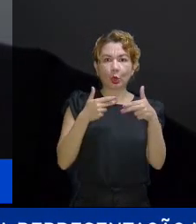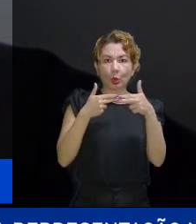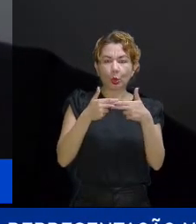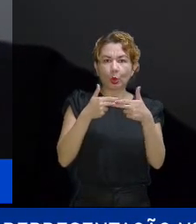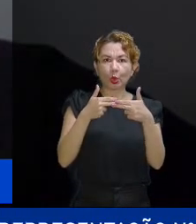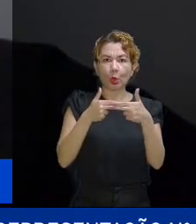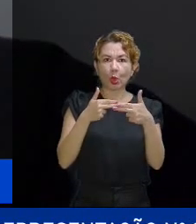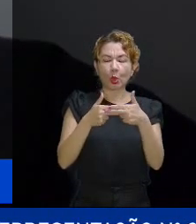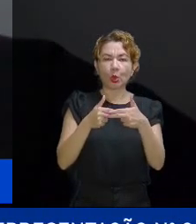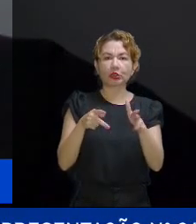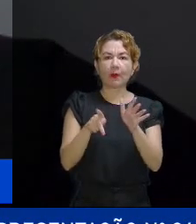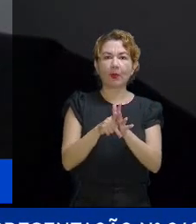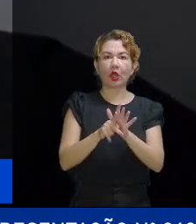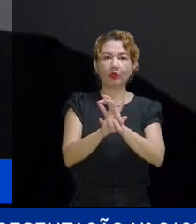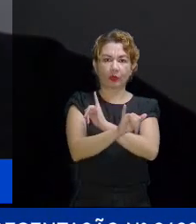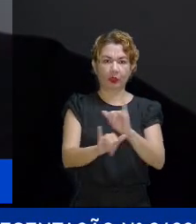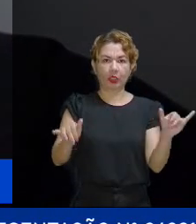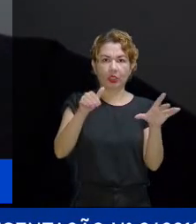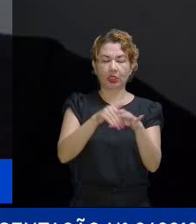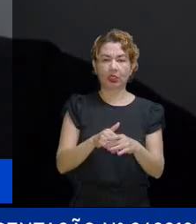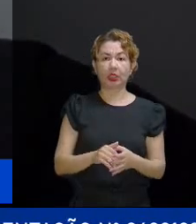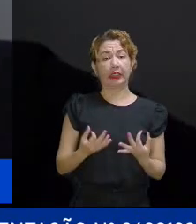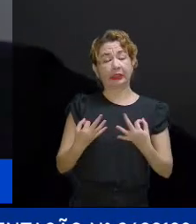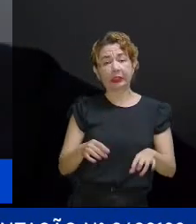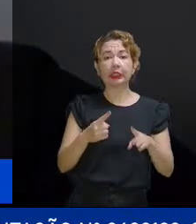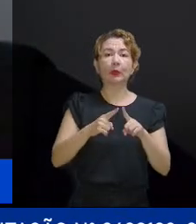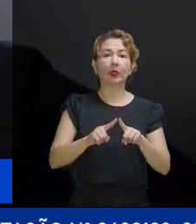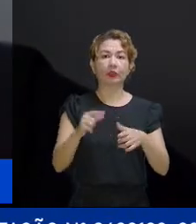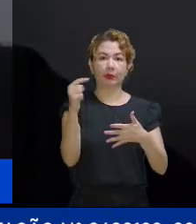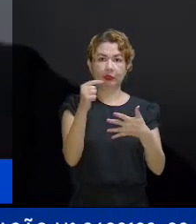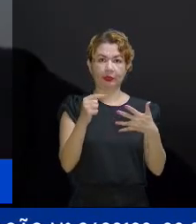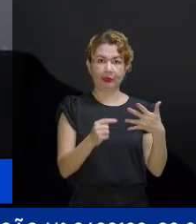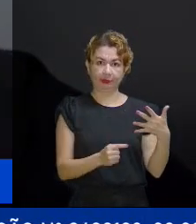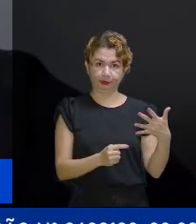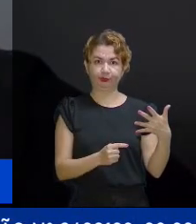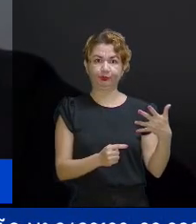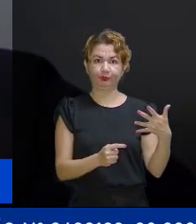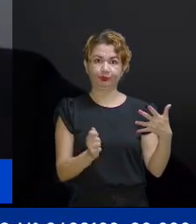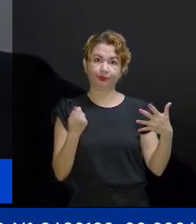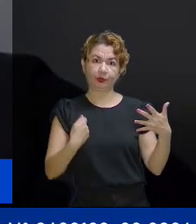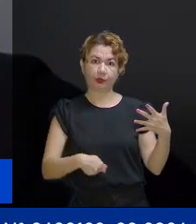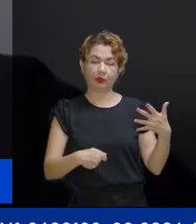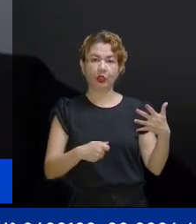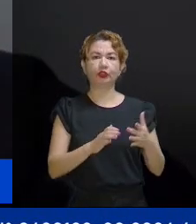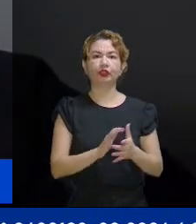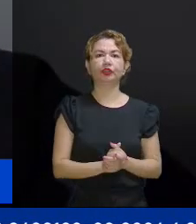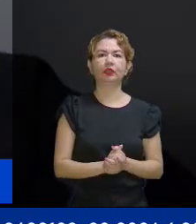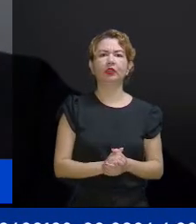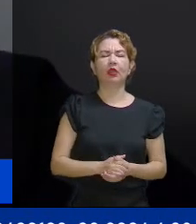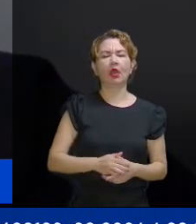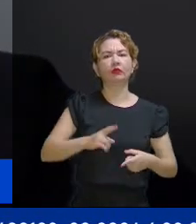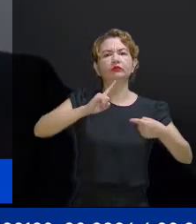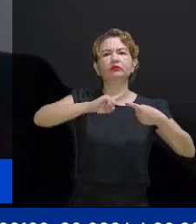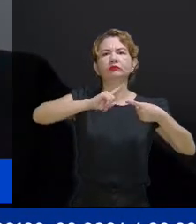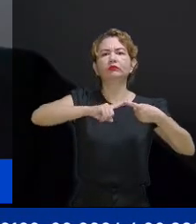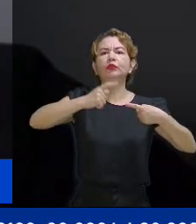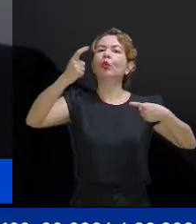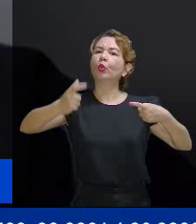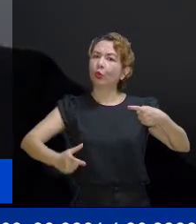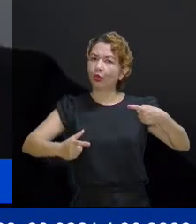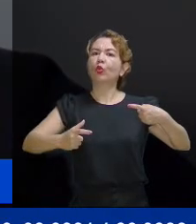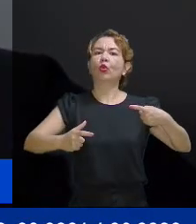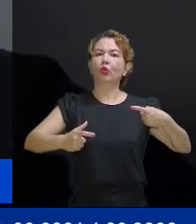é lícita desde que atendido os seguintes requisitos. Item 1, o local das